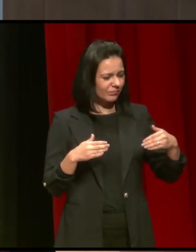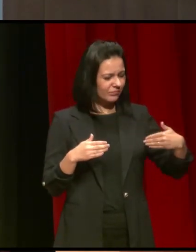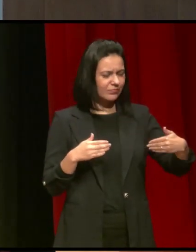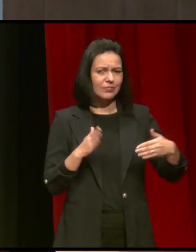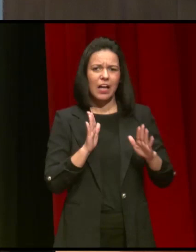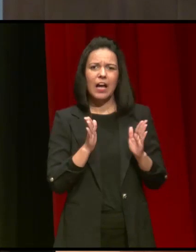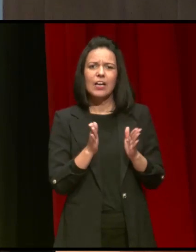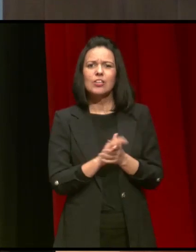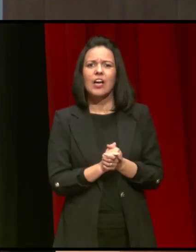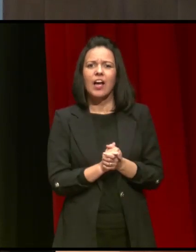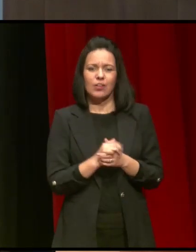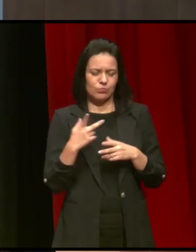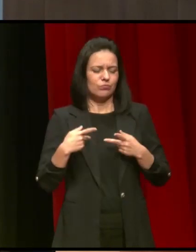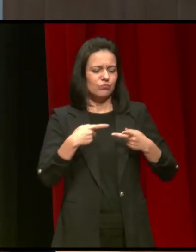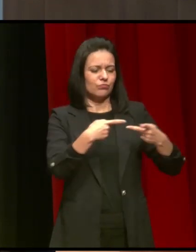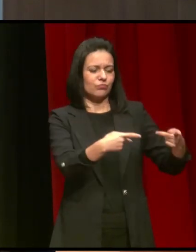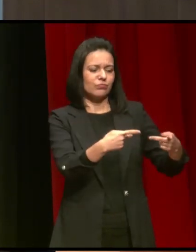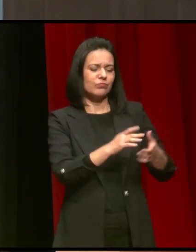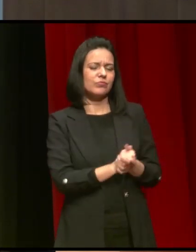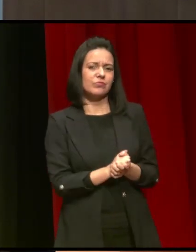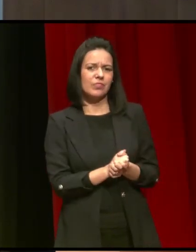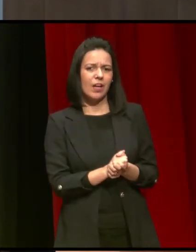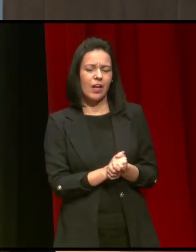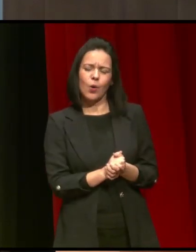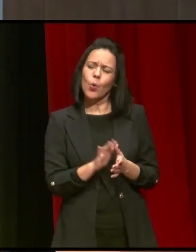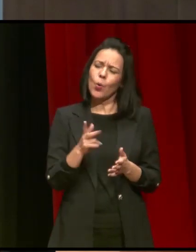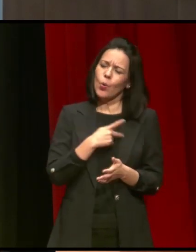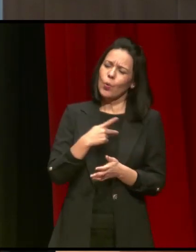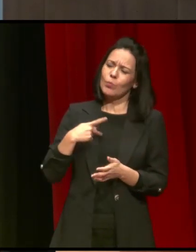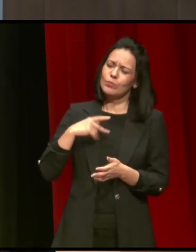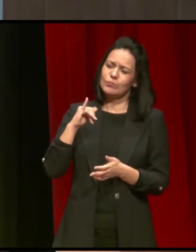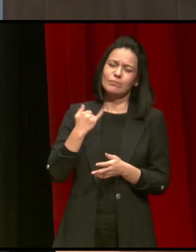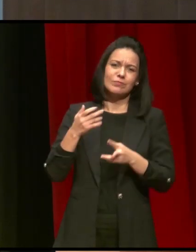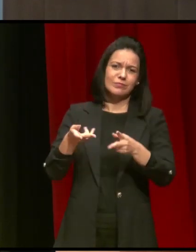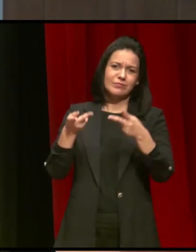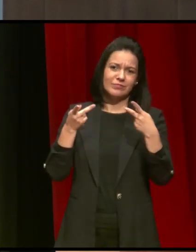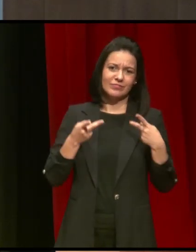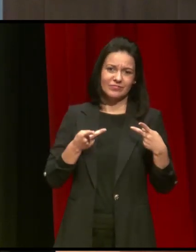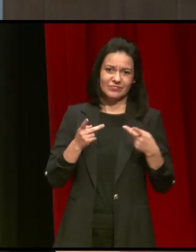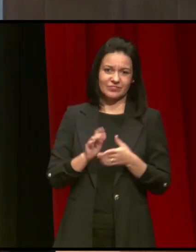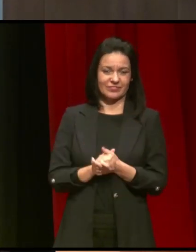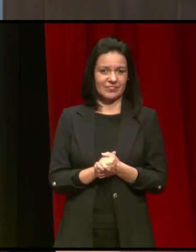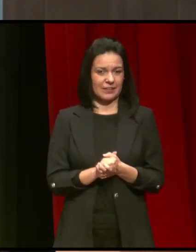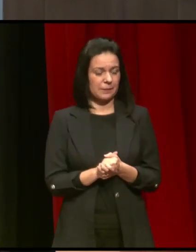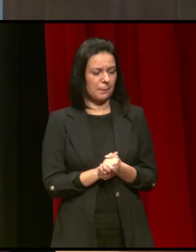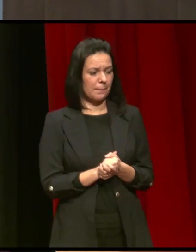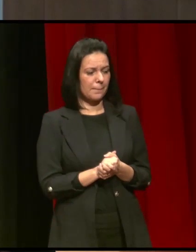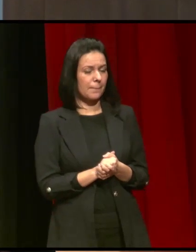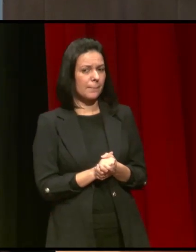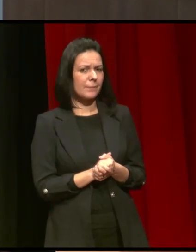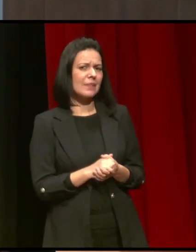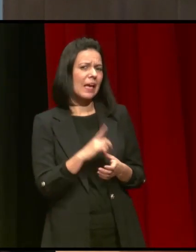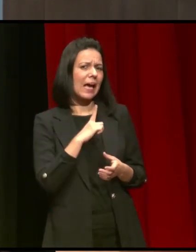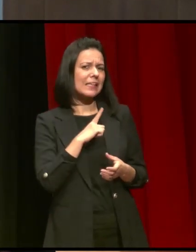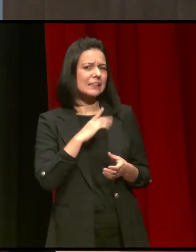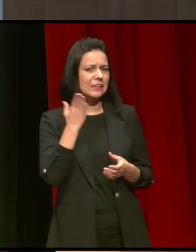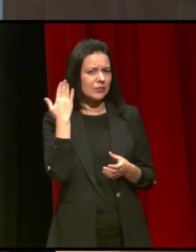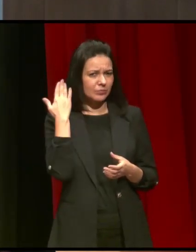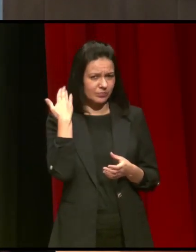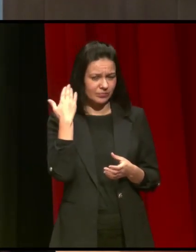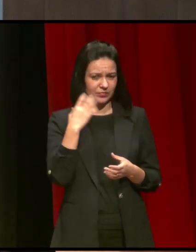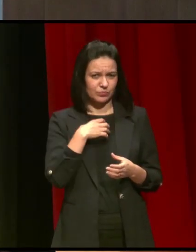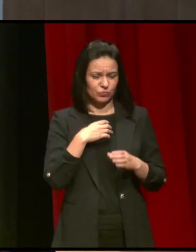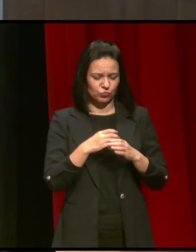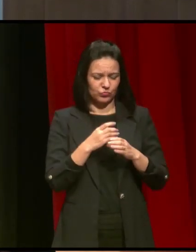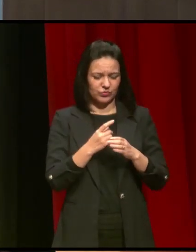pastor. Fiquei amigo dele, aí a gente sentava lá e conversava. Você sabe que no Rio Grande do Sul o pessoal toma chimarrão, sabe o que é chimarrão, né? Então ele